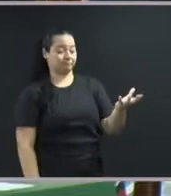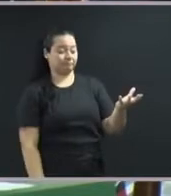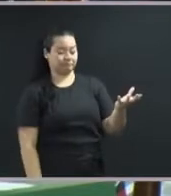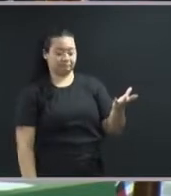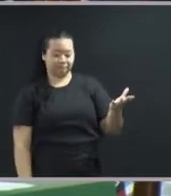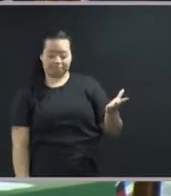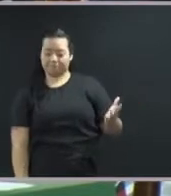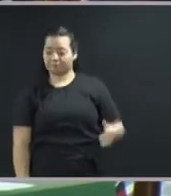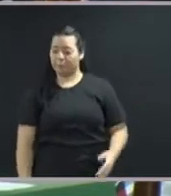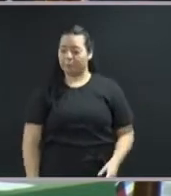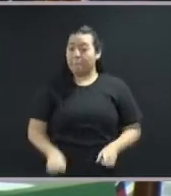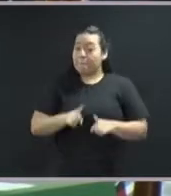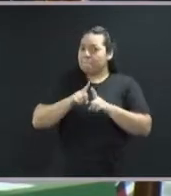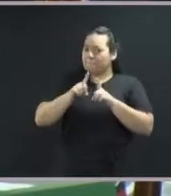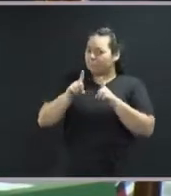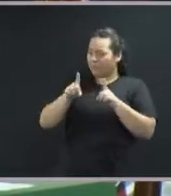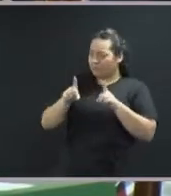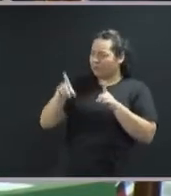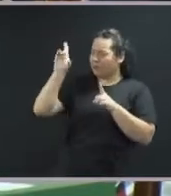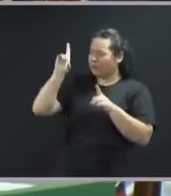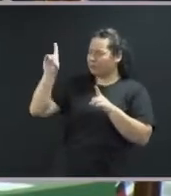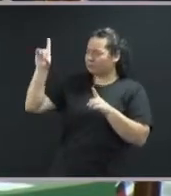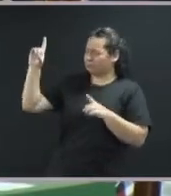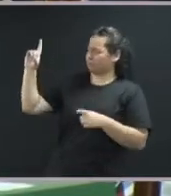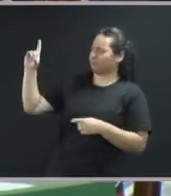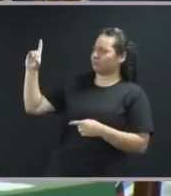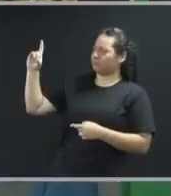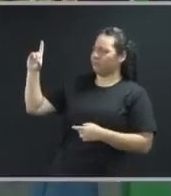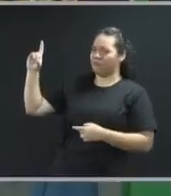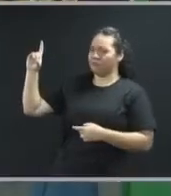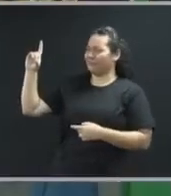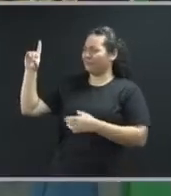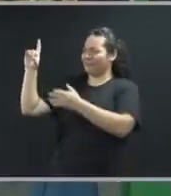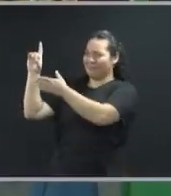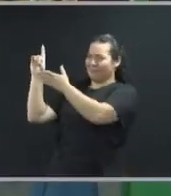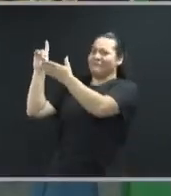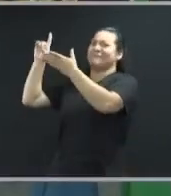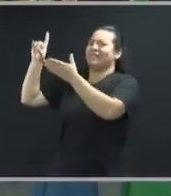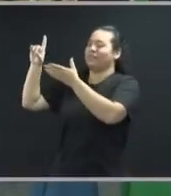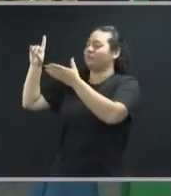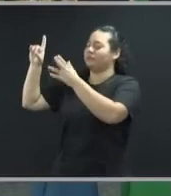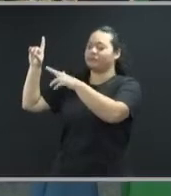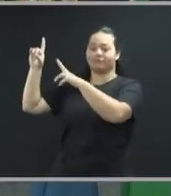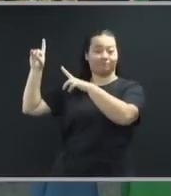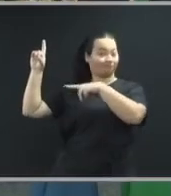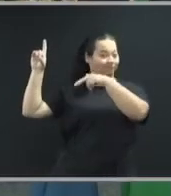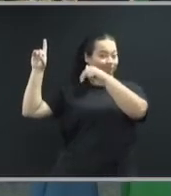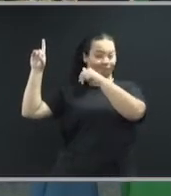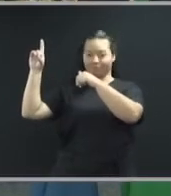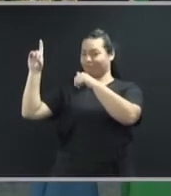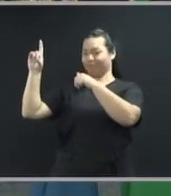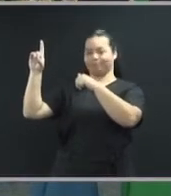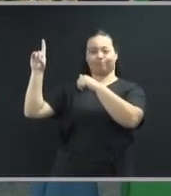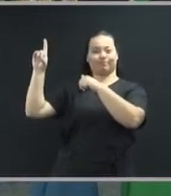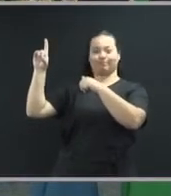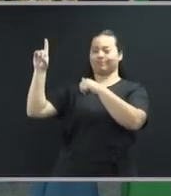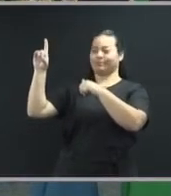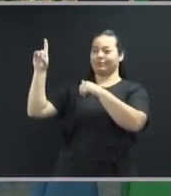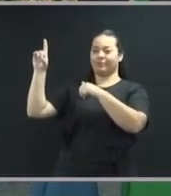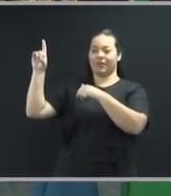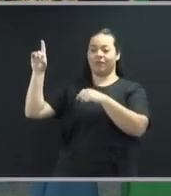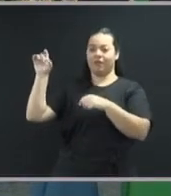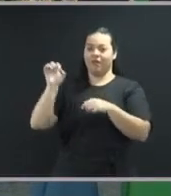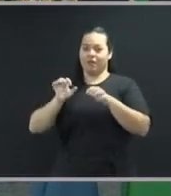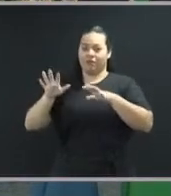Deus, em nenhum momento, ele é pego de surpresa. Às vezes, algumas coisas acontecem em nossas vidas e